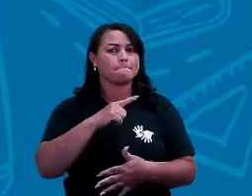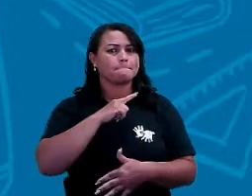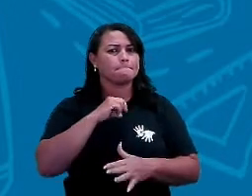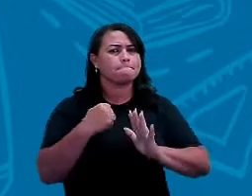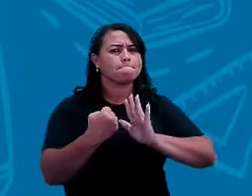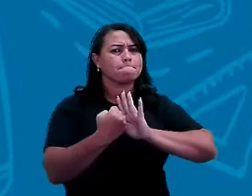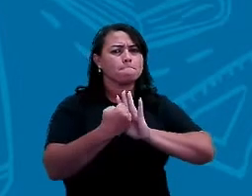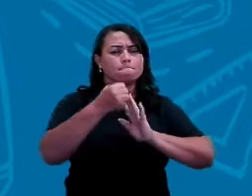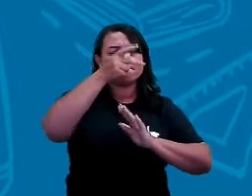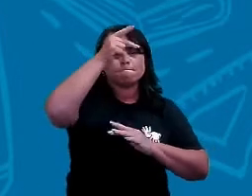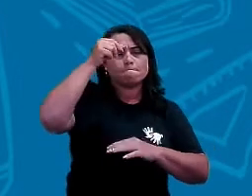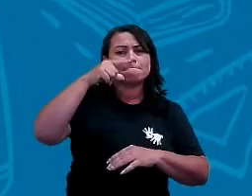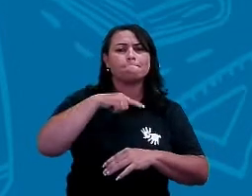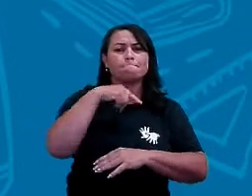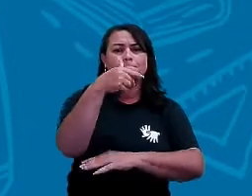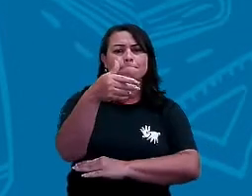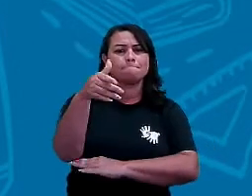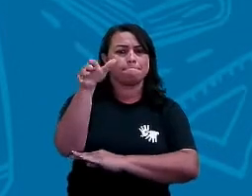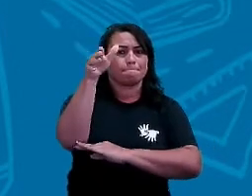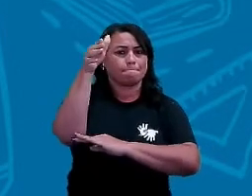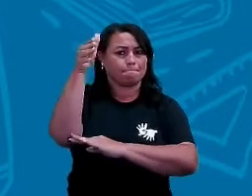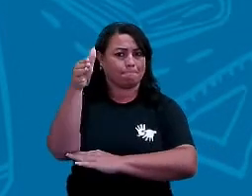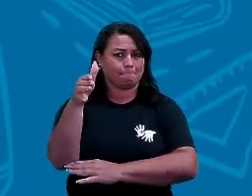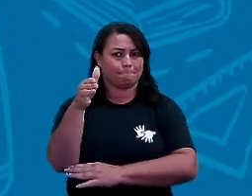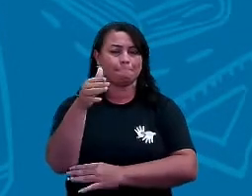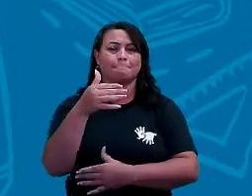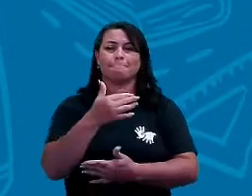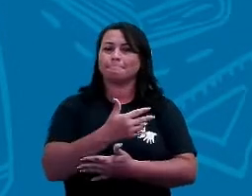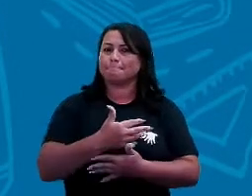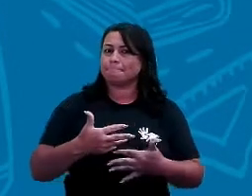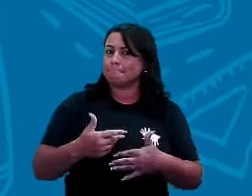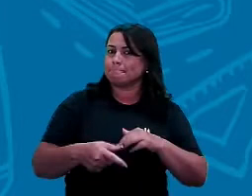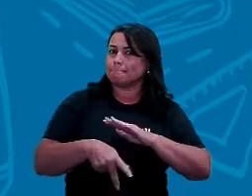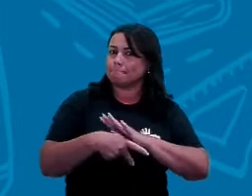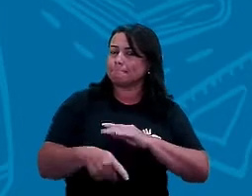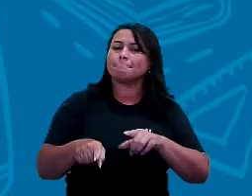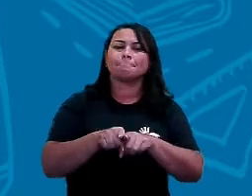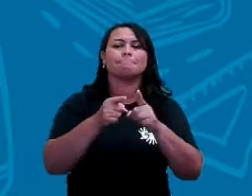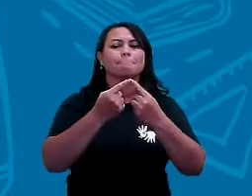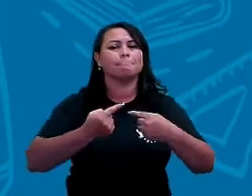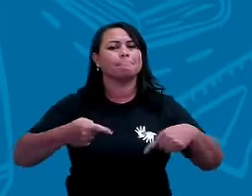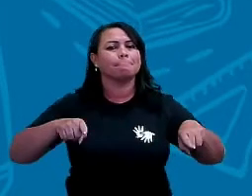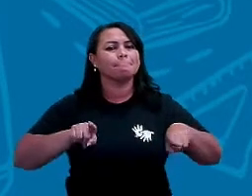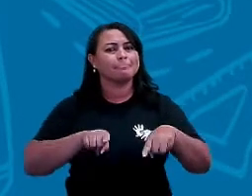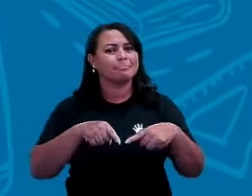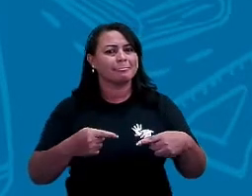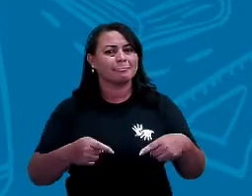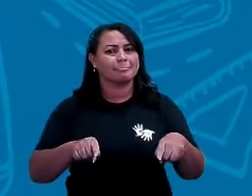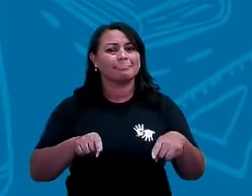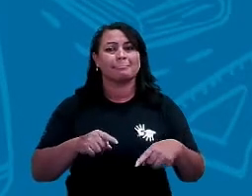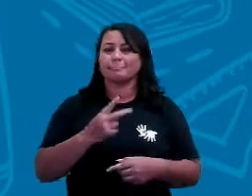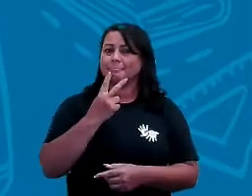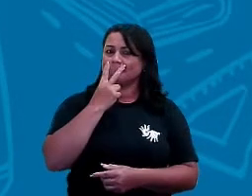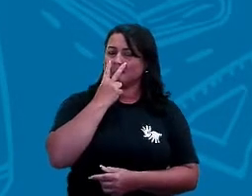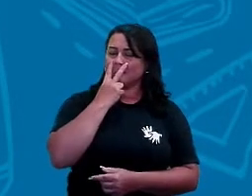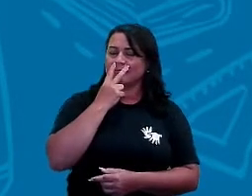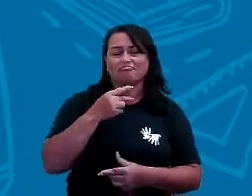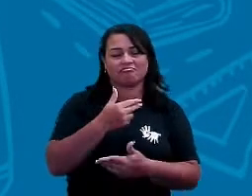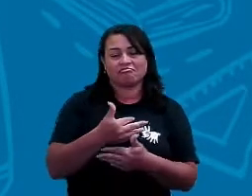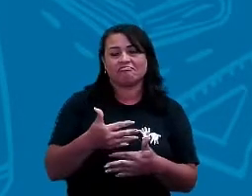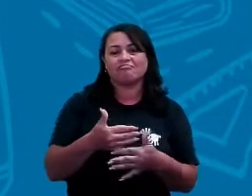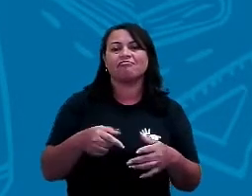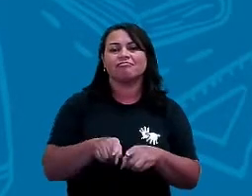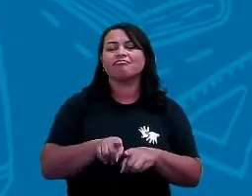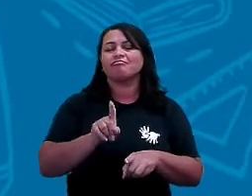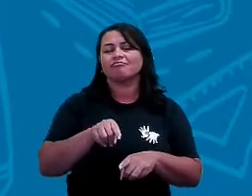a gente tem a bandeira da nossa cidade e o hino da nossa cidade, tá certo? Isso são